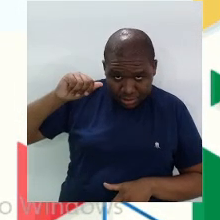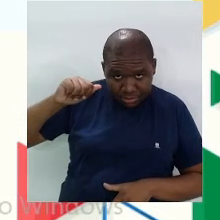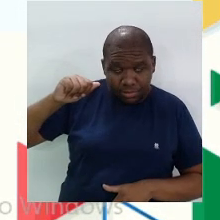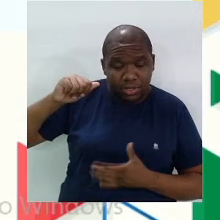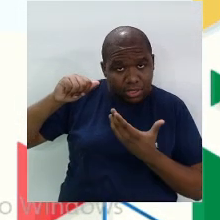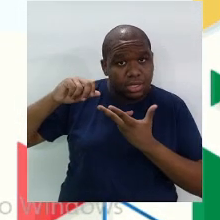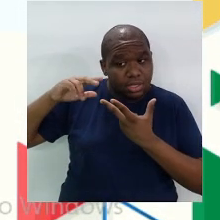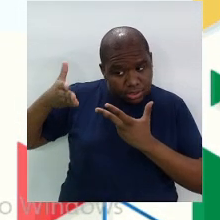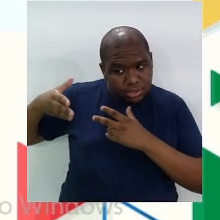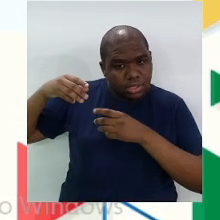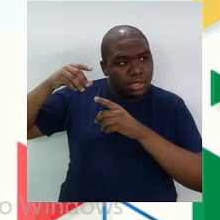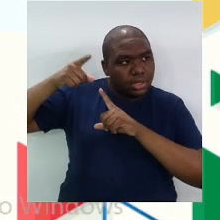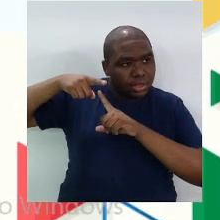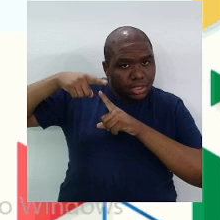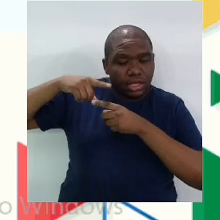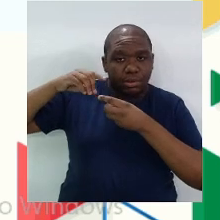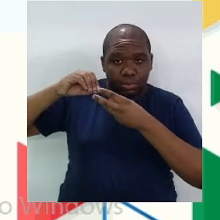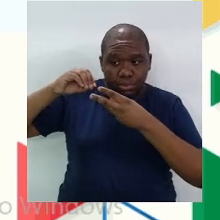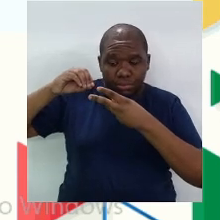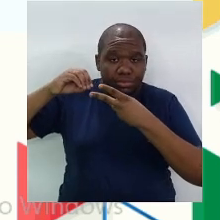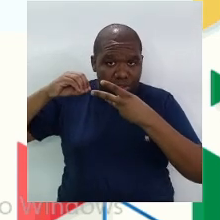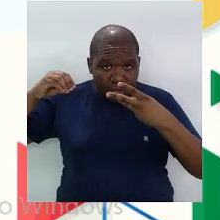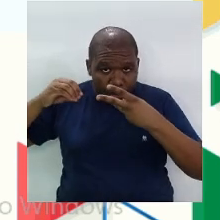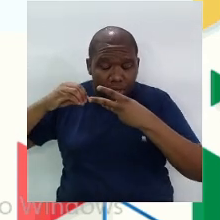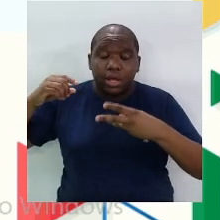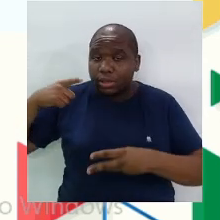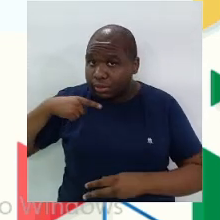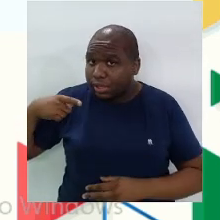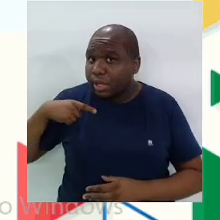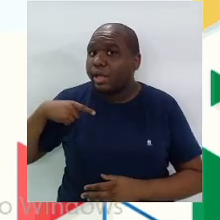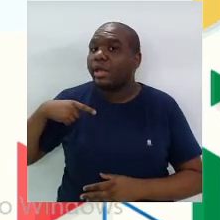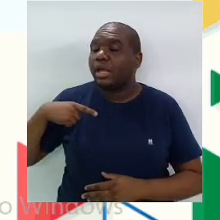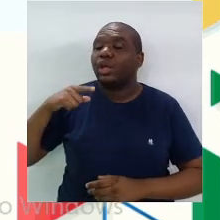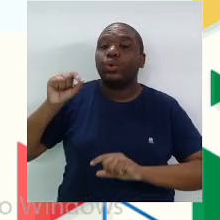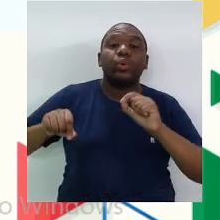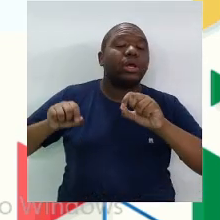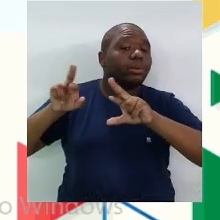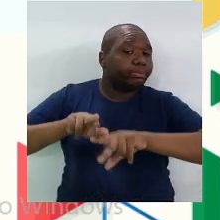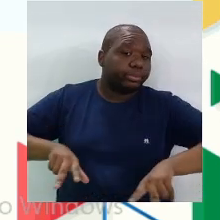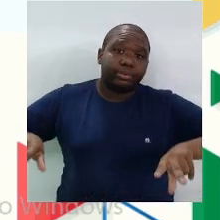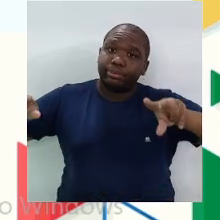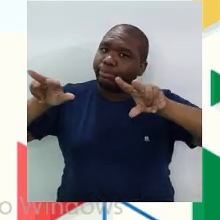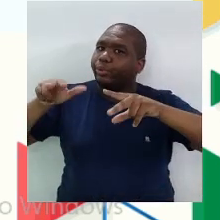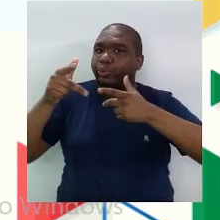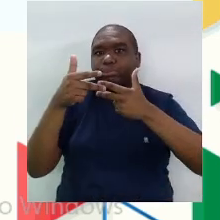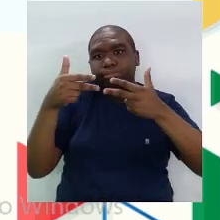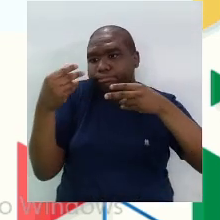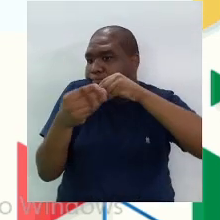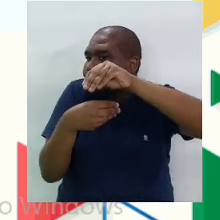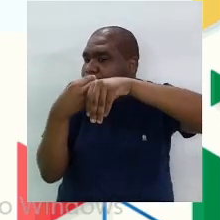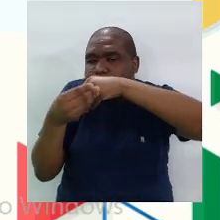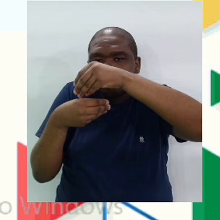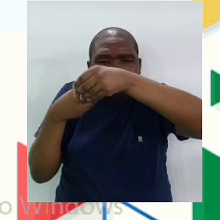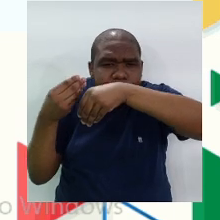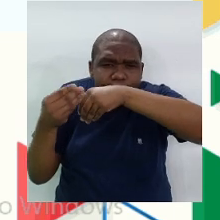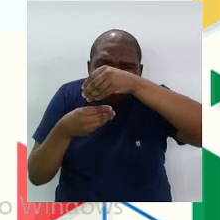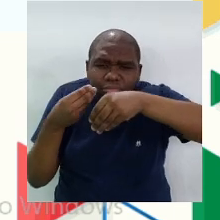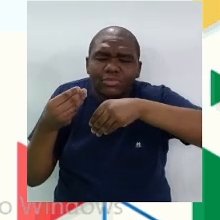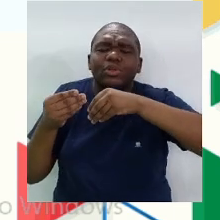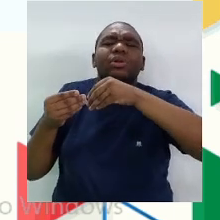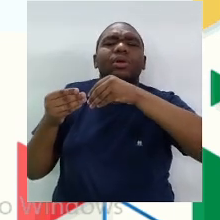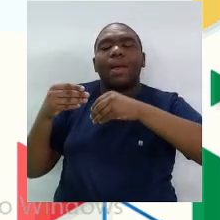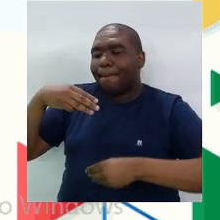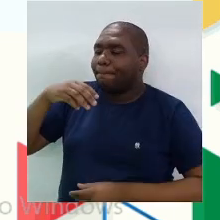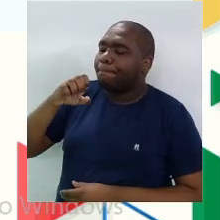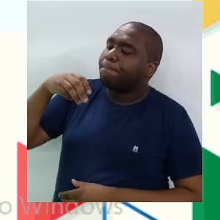eucariótica vão estar ali mergulhadas, que a gente chama de diversas organelas membranosas, que vão